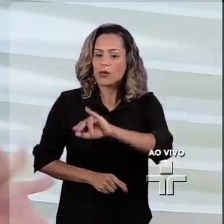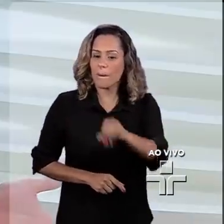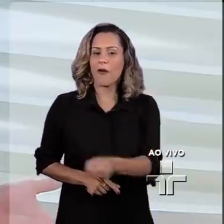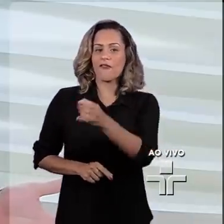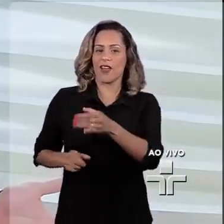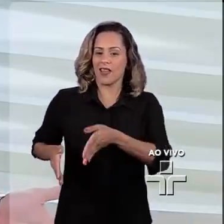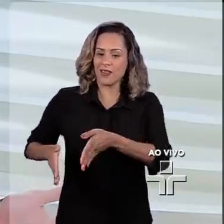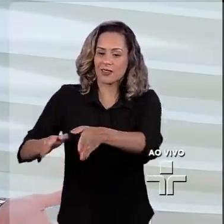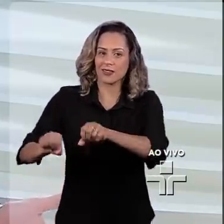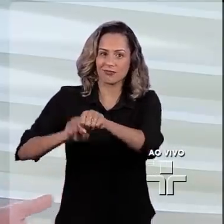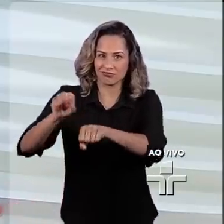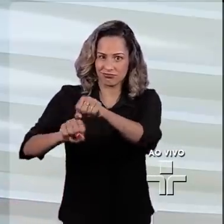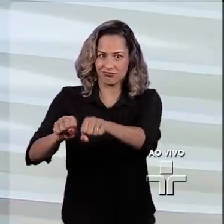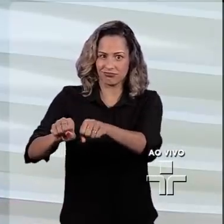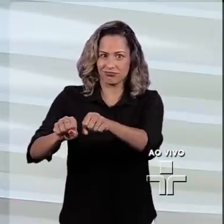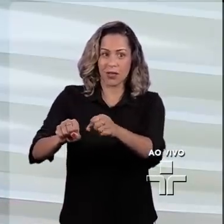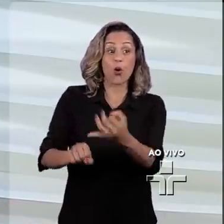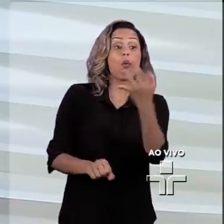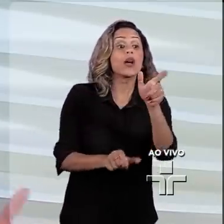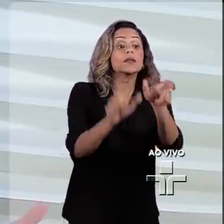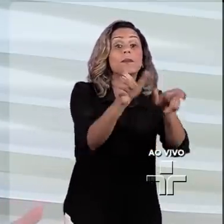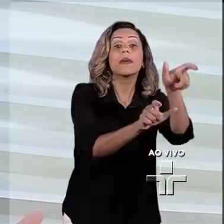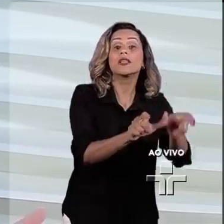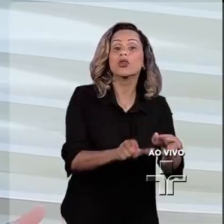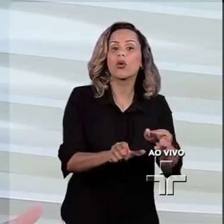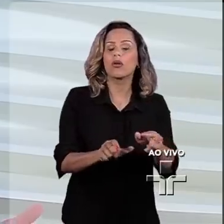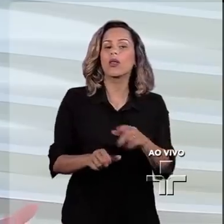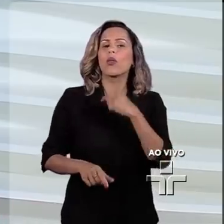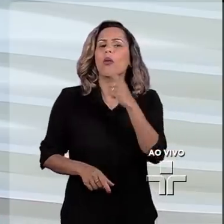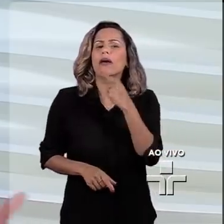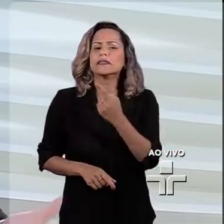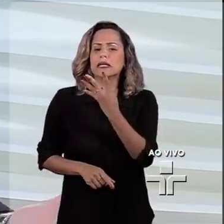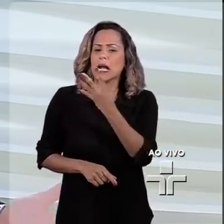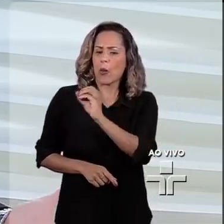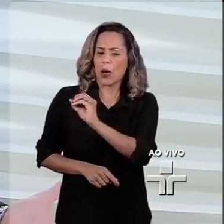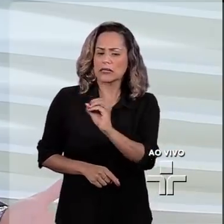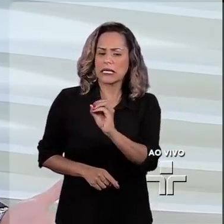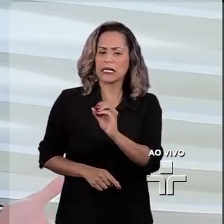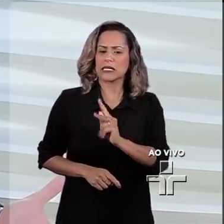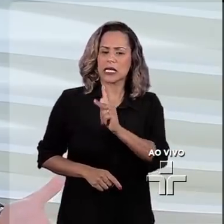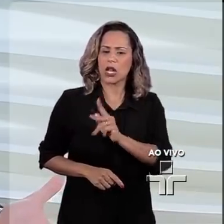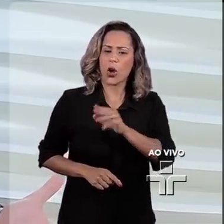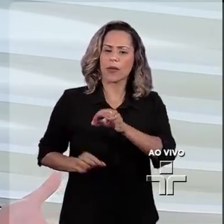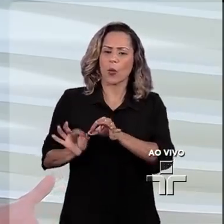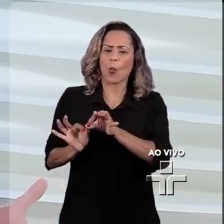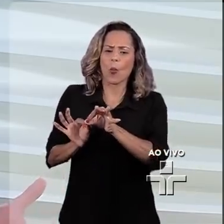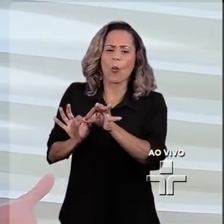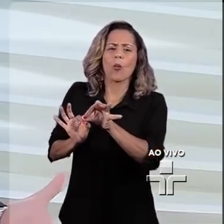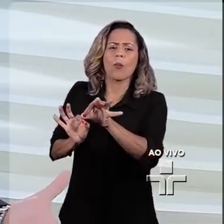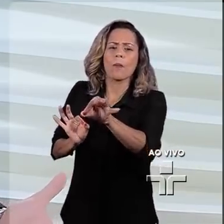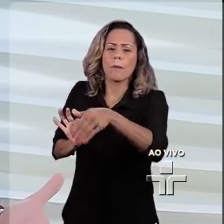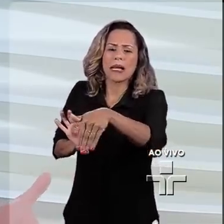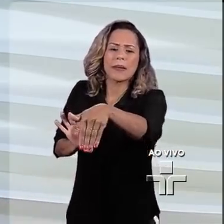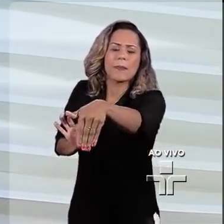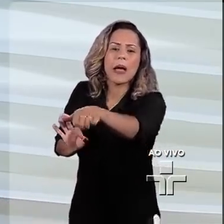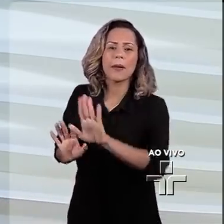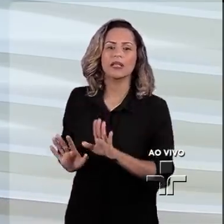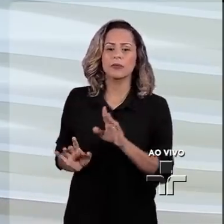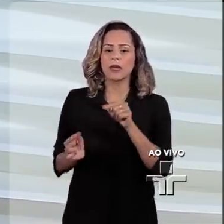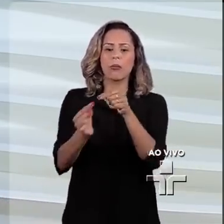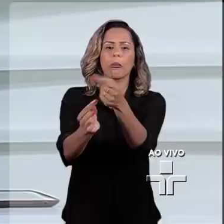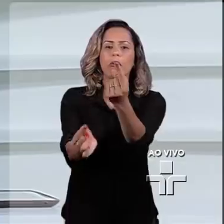é quantas pessoas usam. Não adianta eu fazer mais 400 e elas continuarem ligando nada a lugar